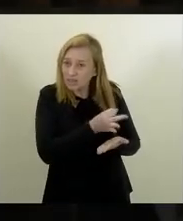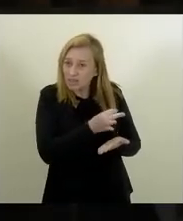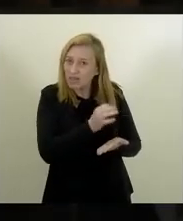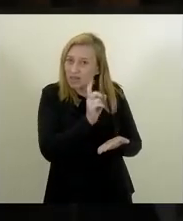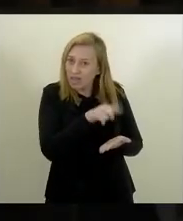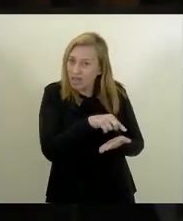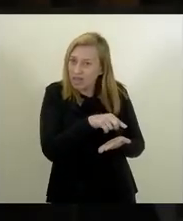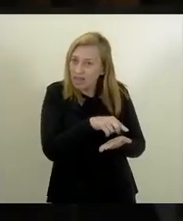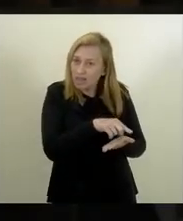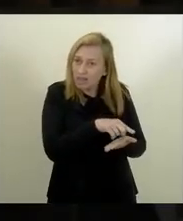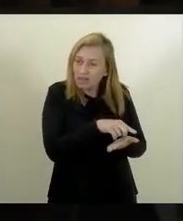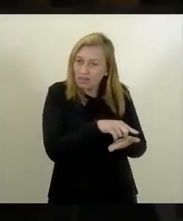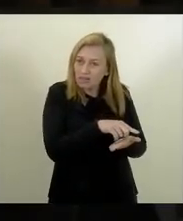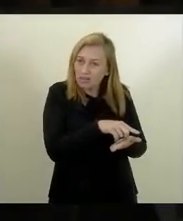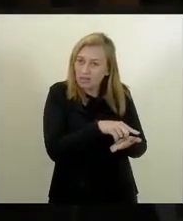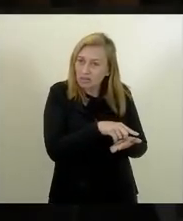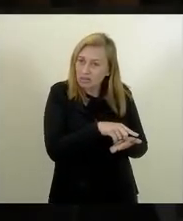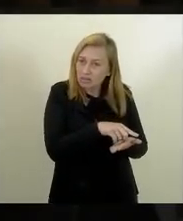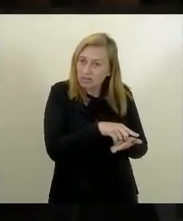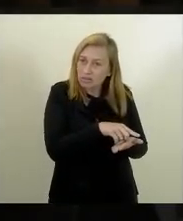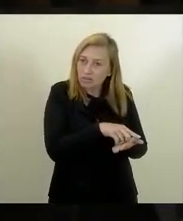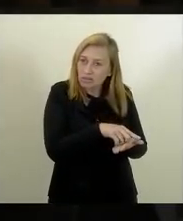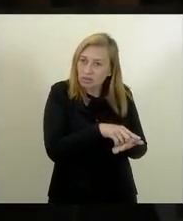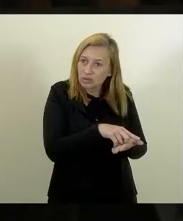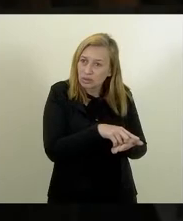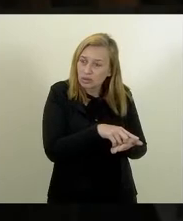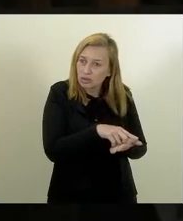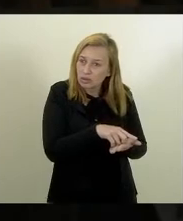é uma determinação